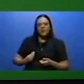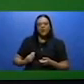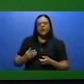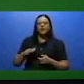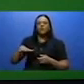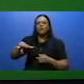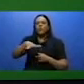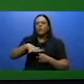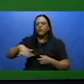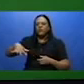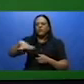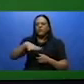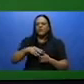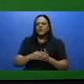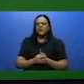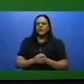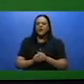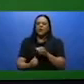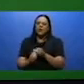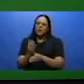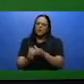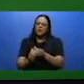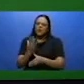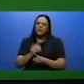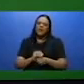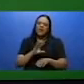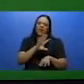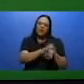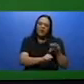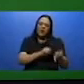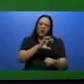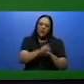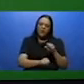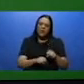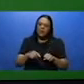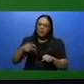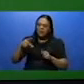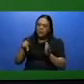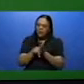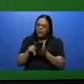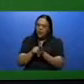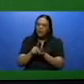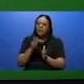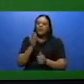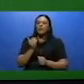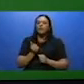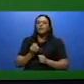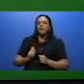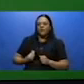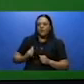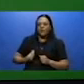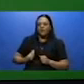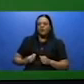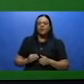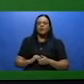né? Então, eles plantavam, colhiam para o sustento deles. Assim, eles sobreviviam.